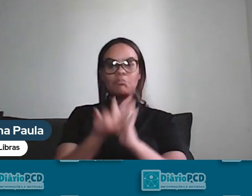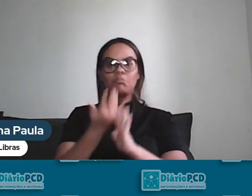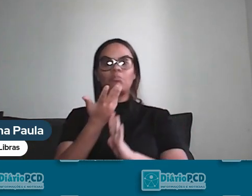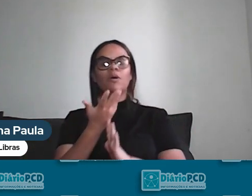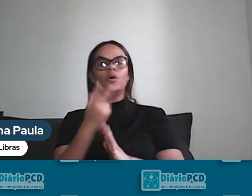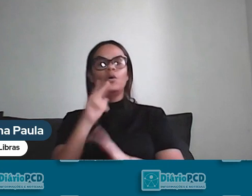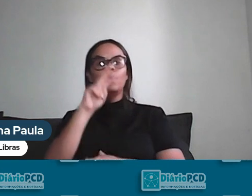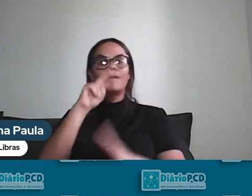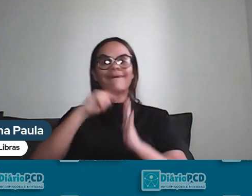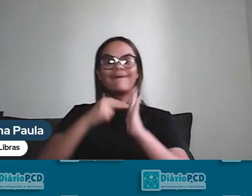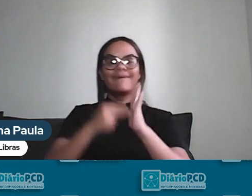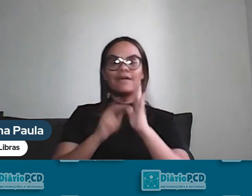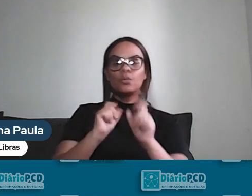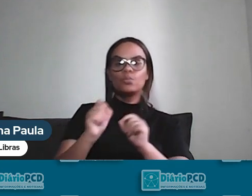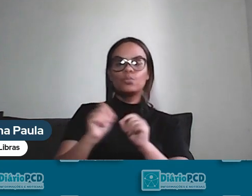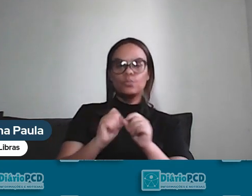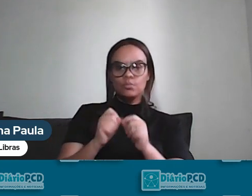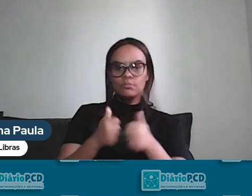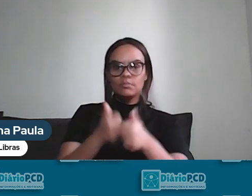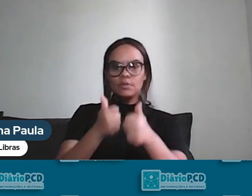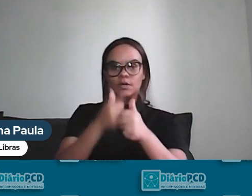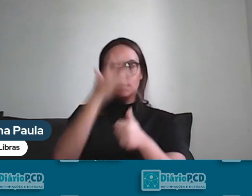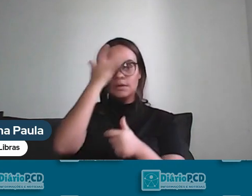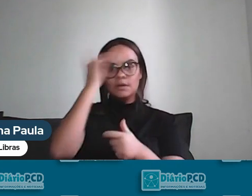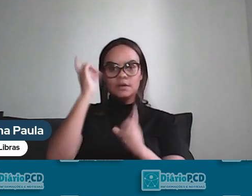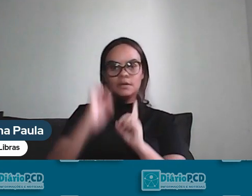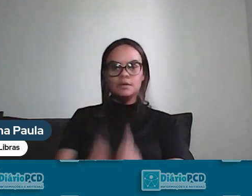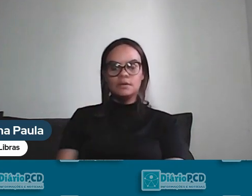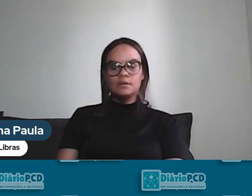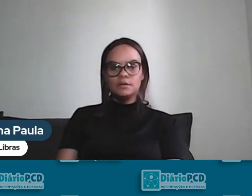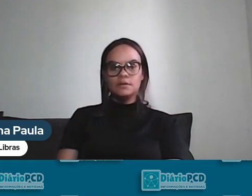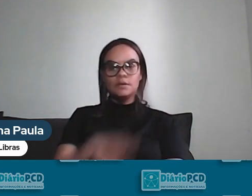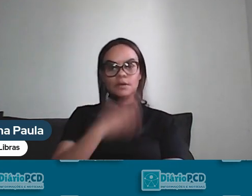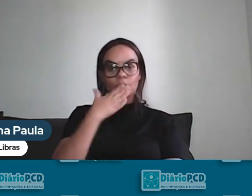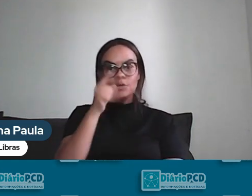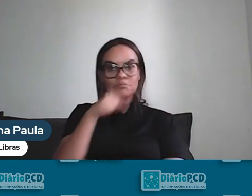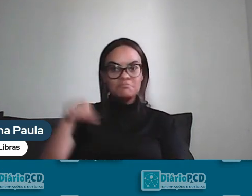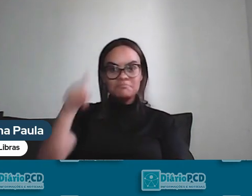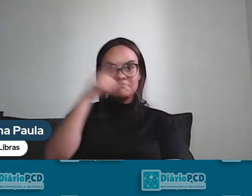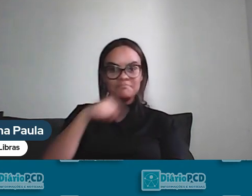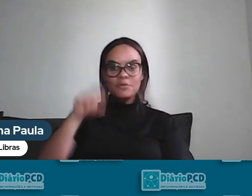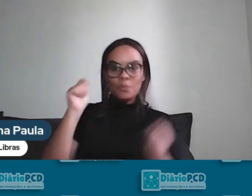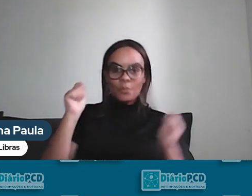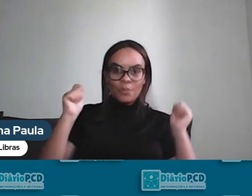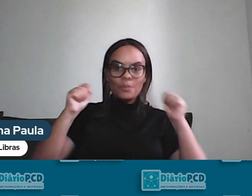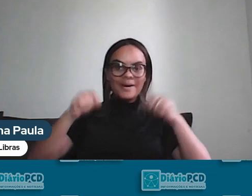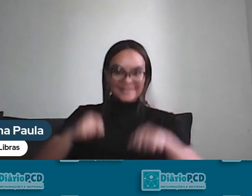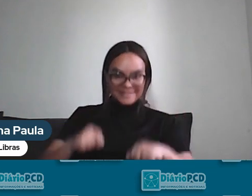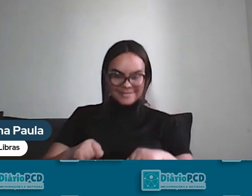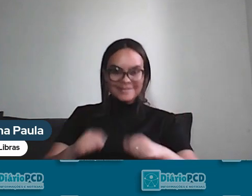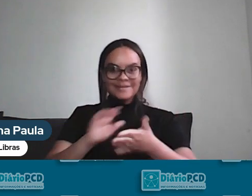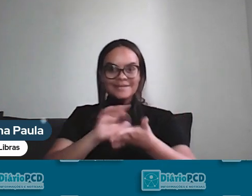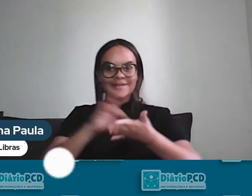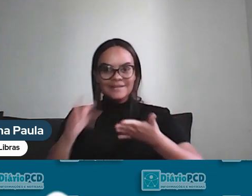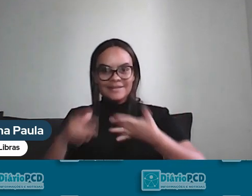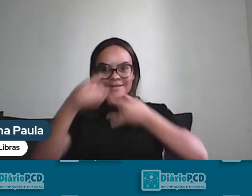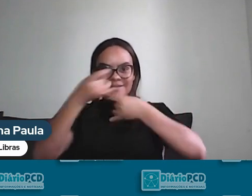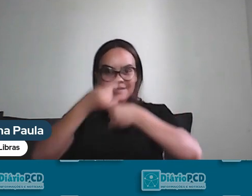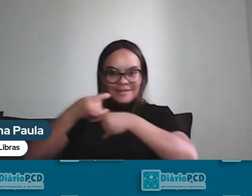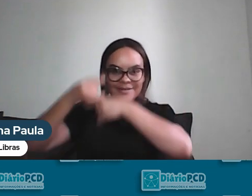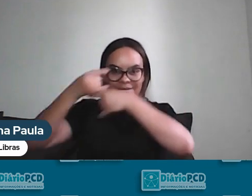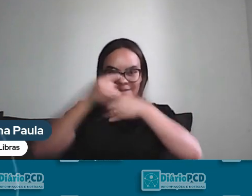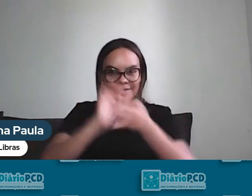significa a PNAD para o segmento da pessoa com deficiência. Peço a você que, se possível, compartilhe essa transmissão para que